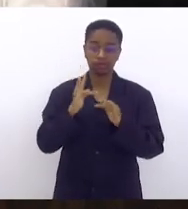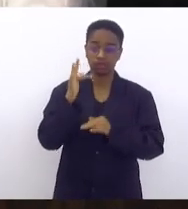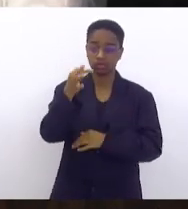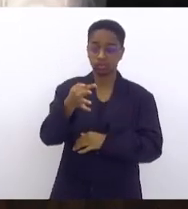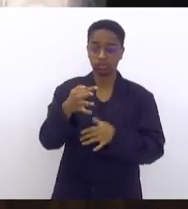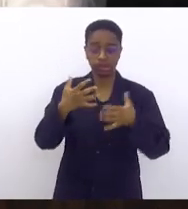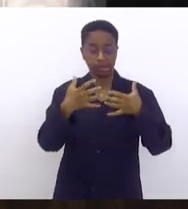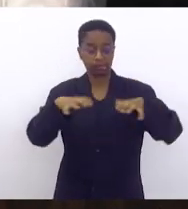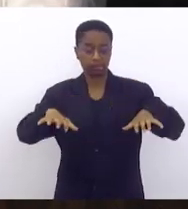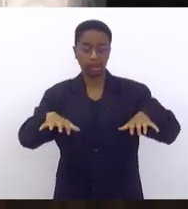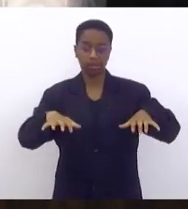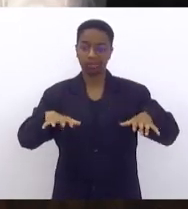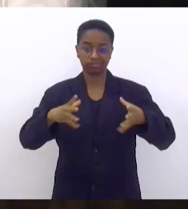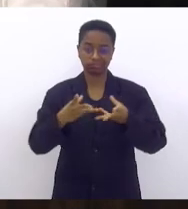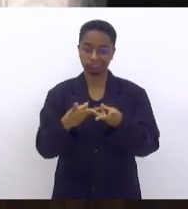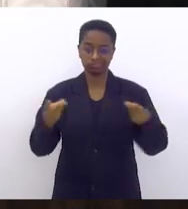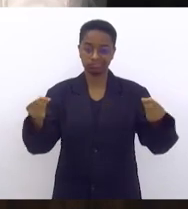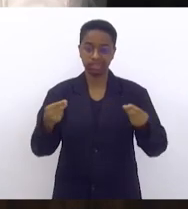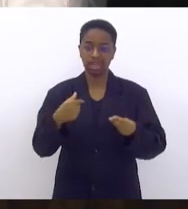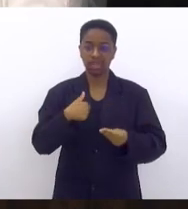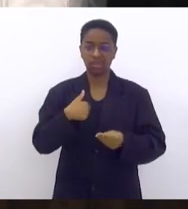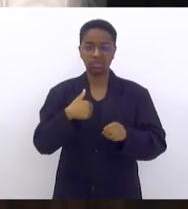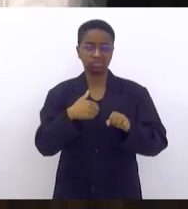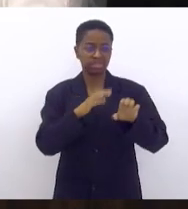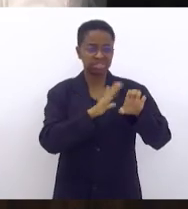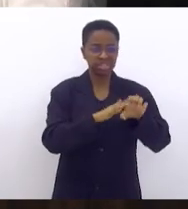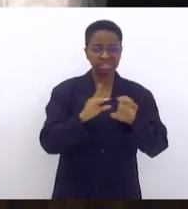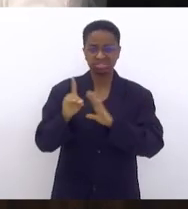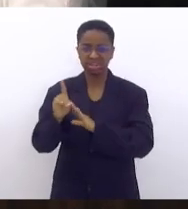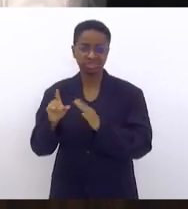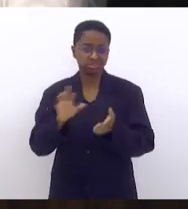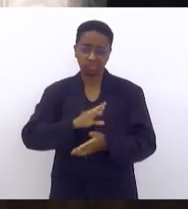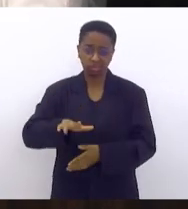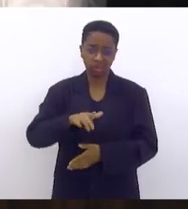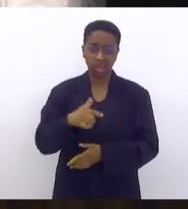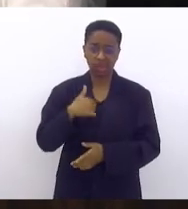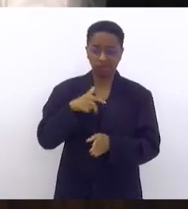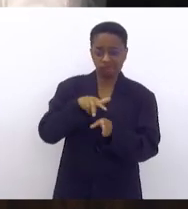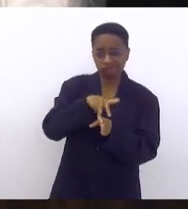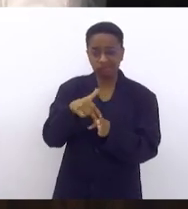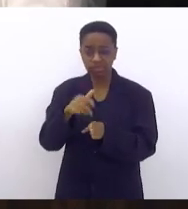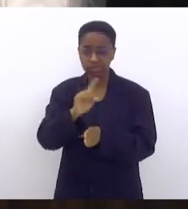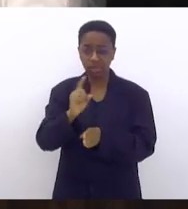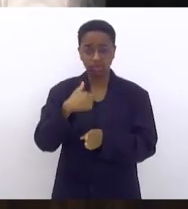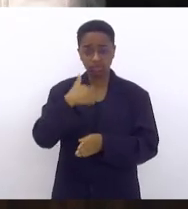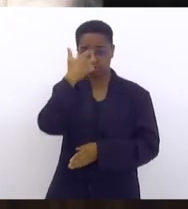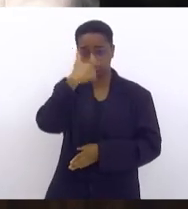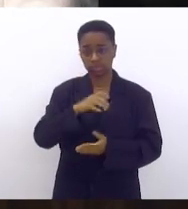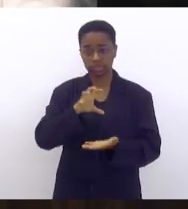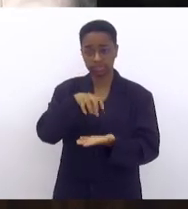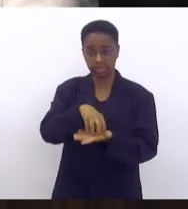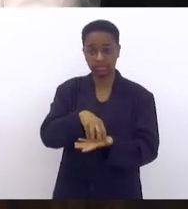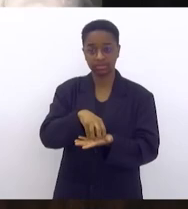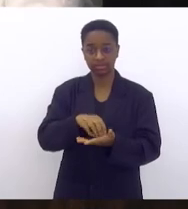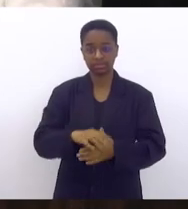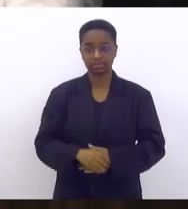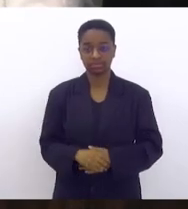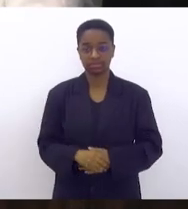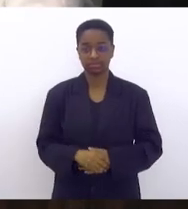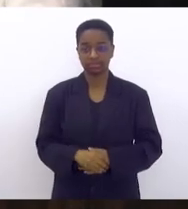de esquerda, de direita, eu não sou nem de esquerda, de direita, e não estou no muro não, viu, gente, eu sou de centro. Quando a pessoa, um dia eu estava